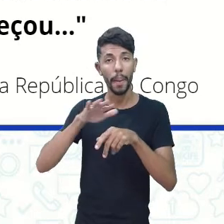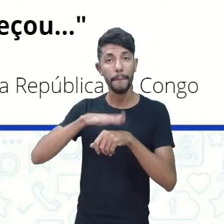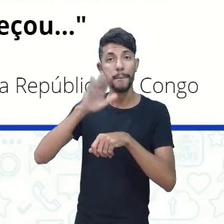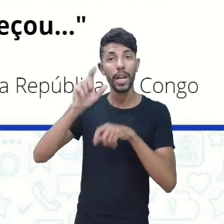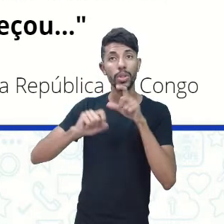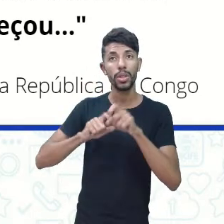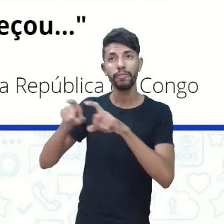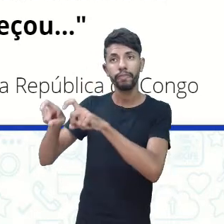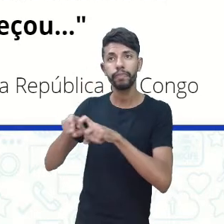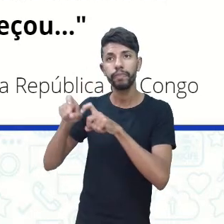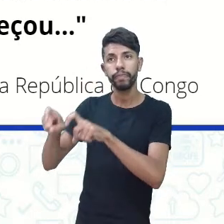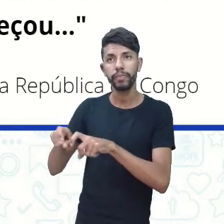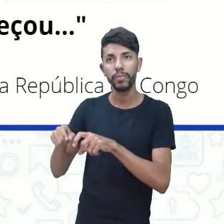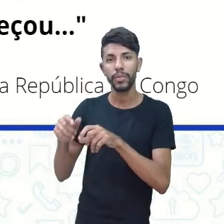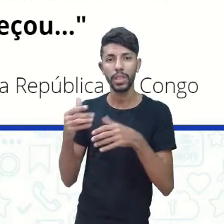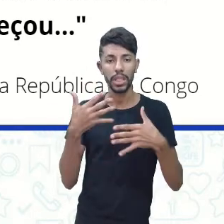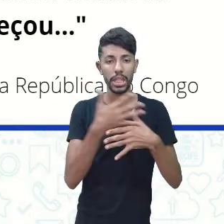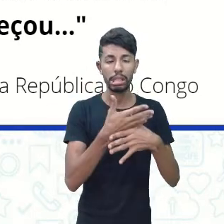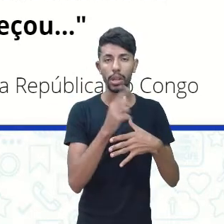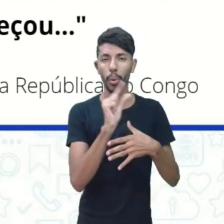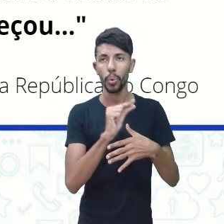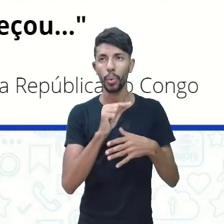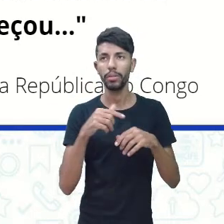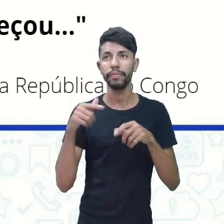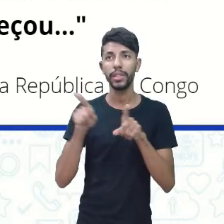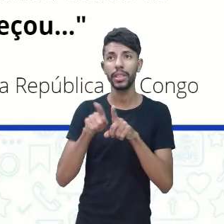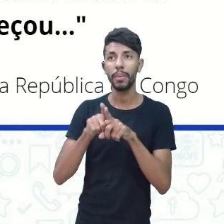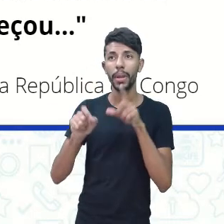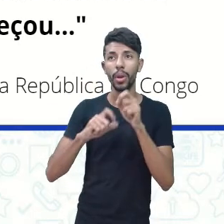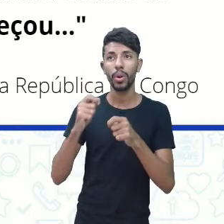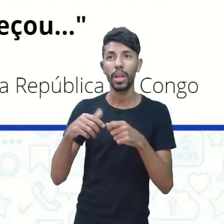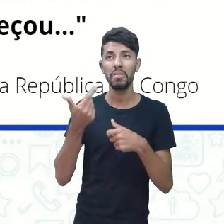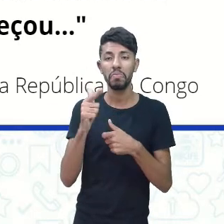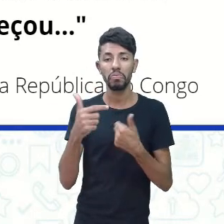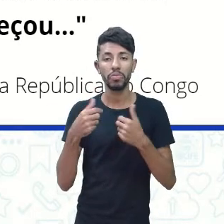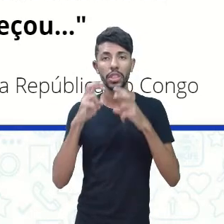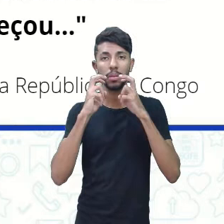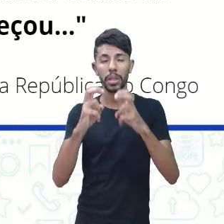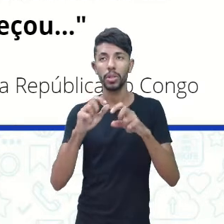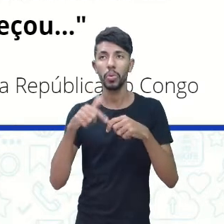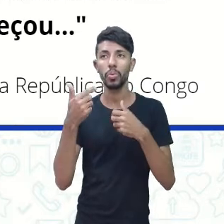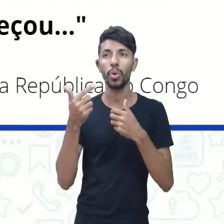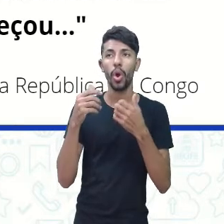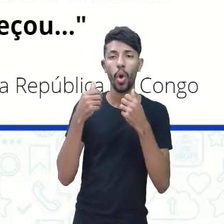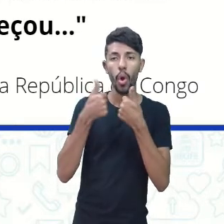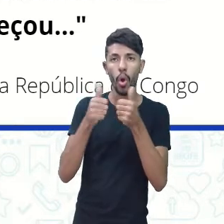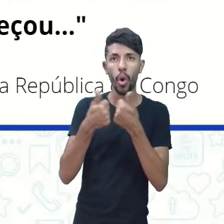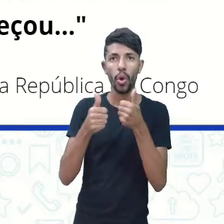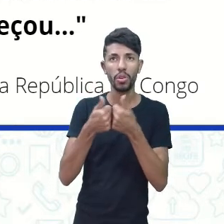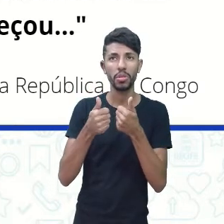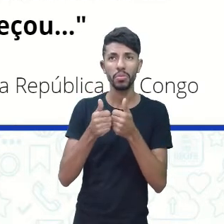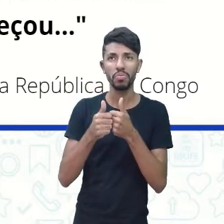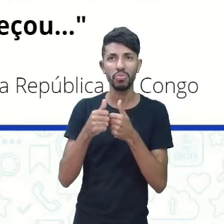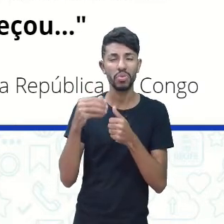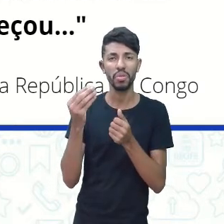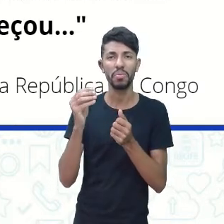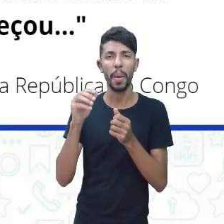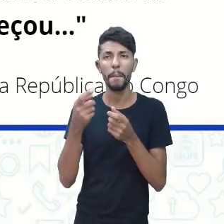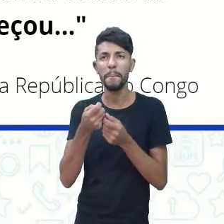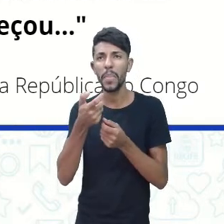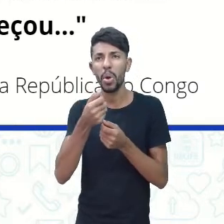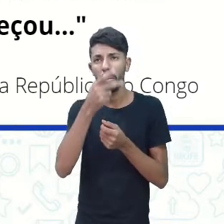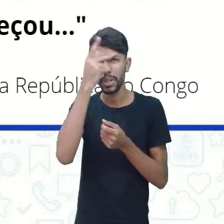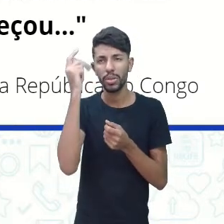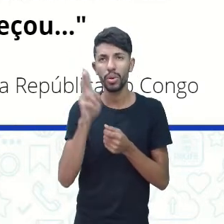metrô, ônibus não é tradição, não tem shoppings. Os pontos de aglomerações são mercados a céu